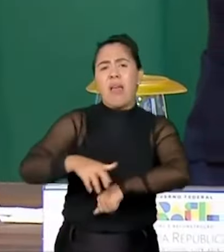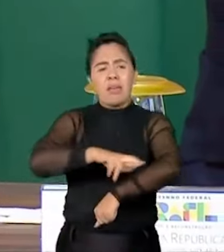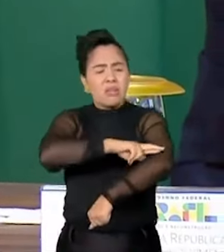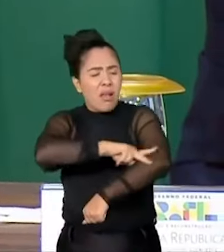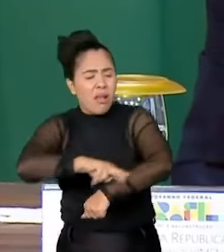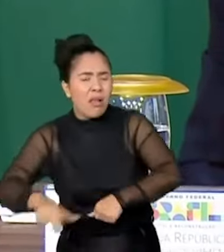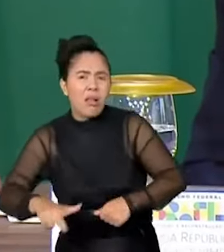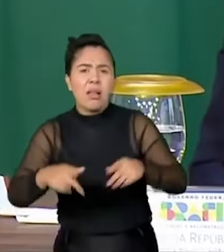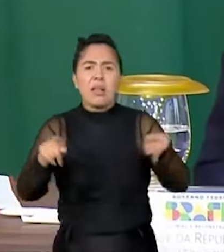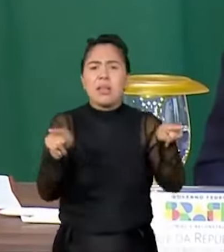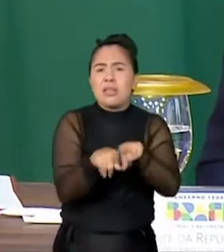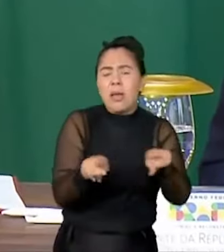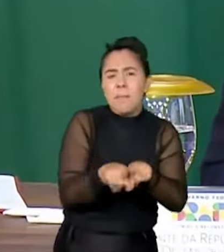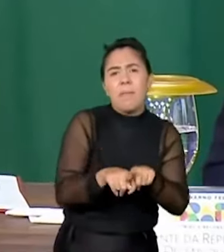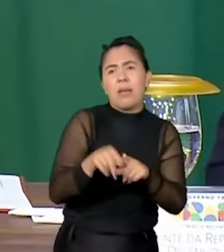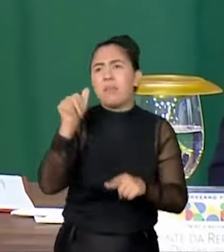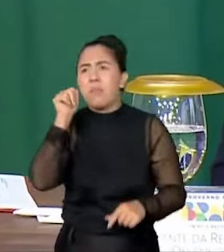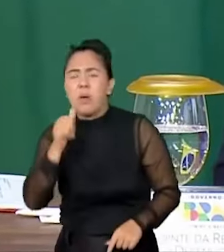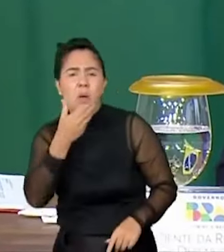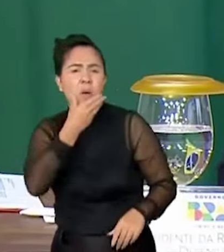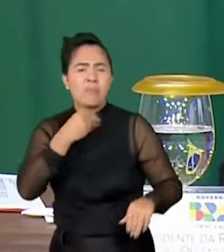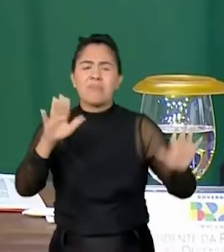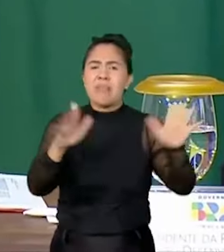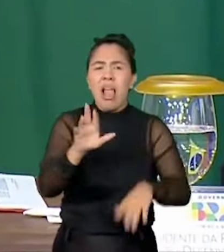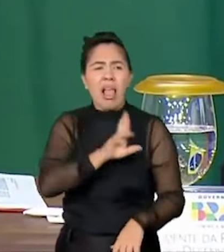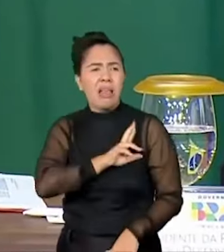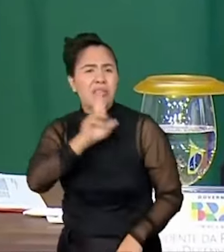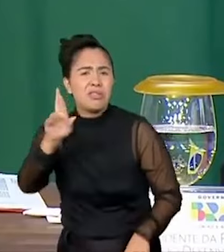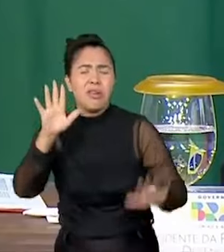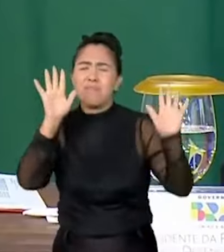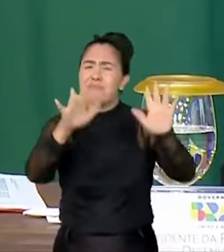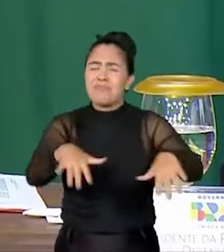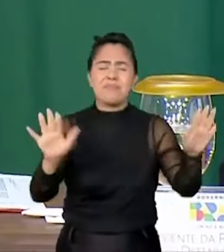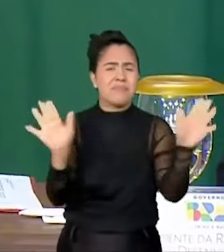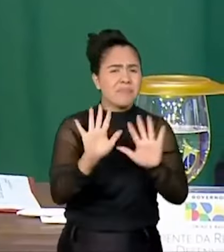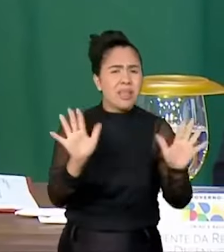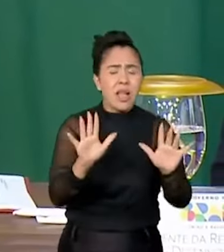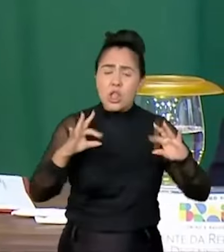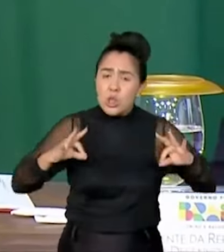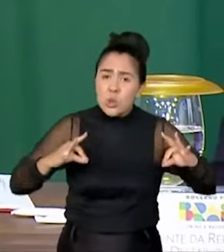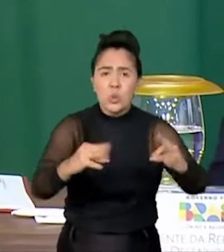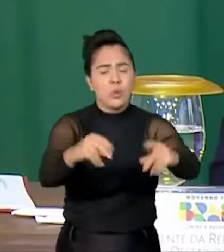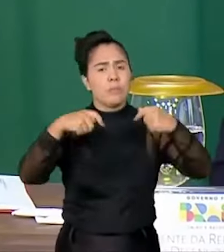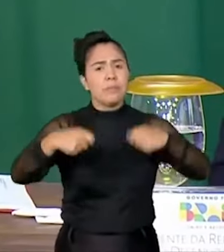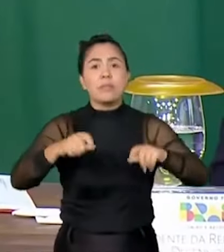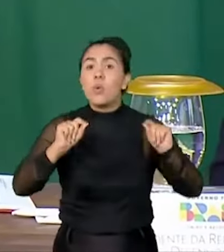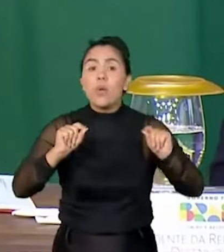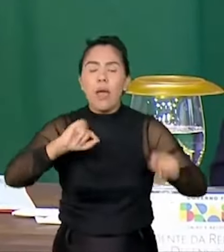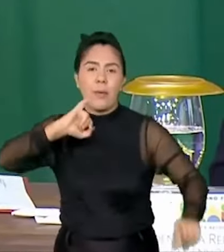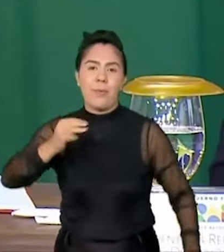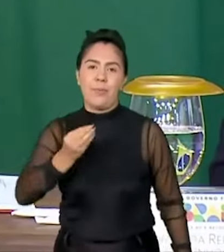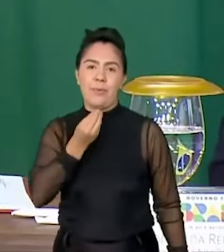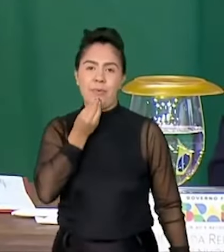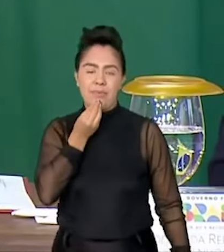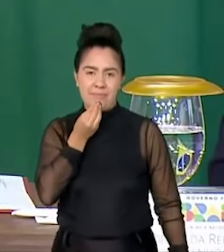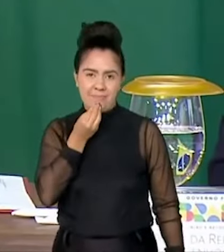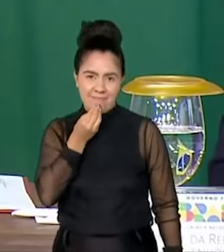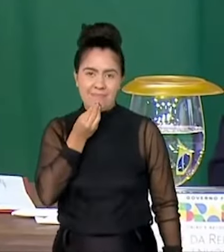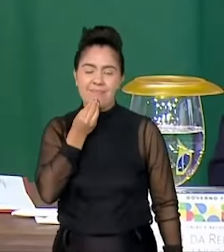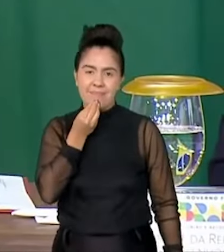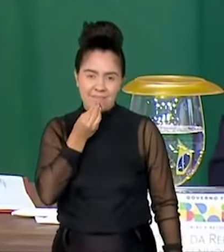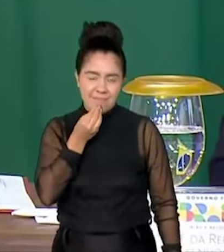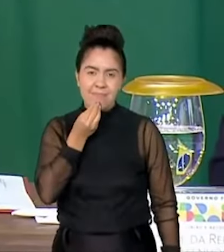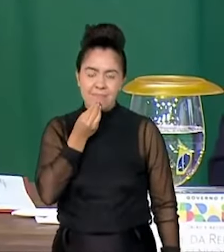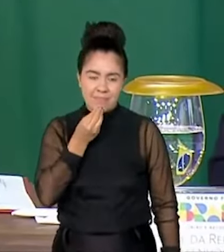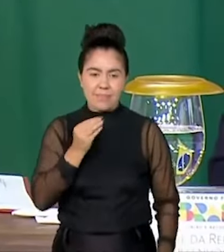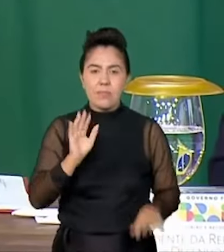do sexo, sabe, da religião, do berço que nasceu, tenha a oportunidade. Veja o